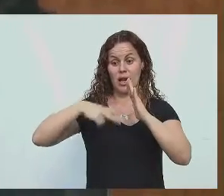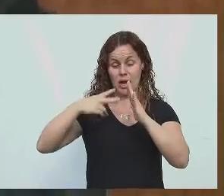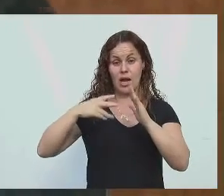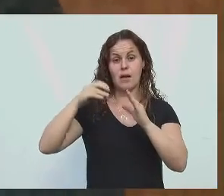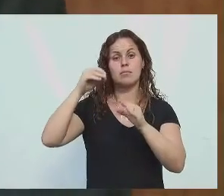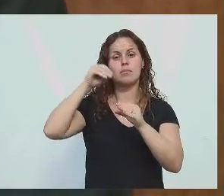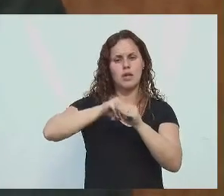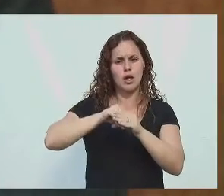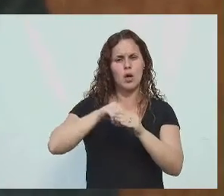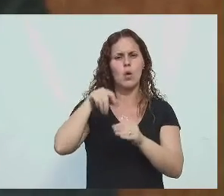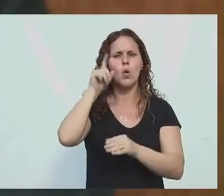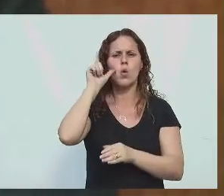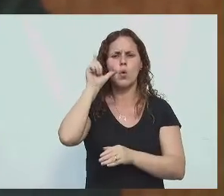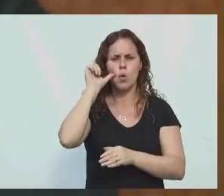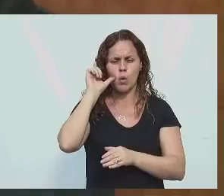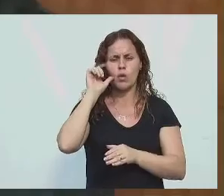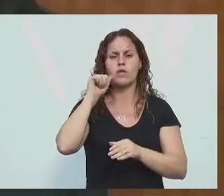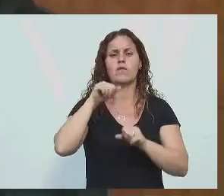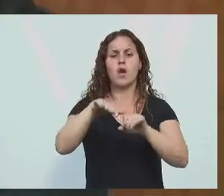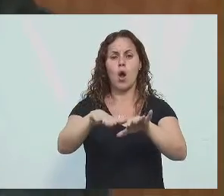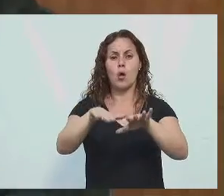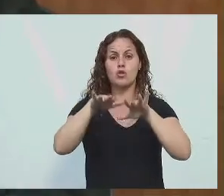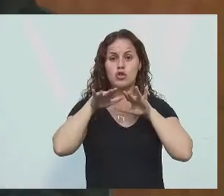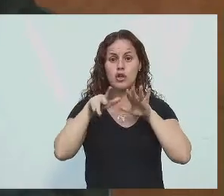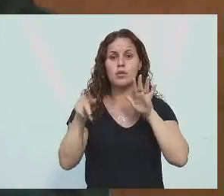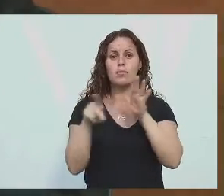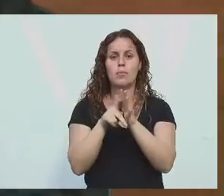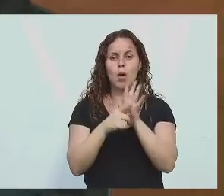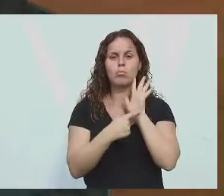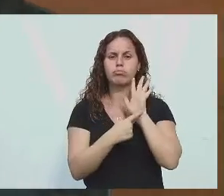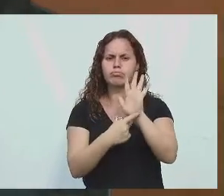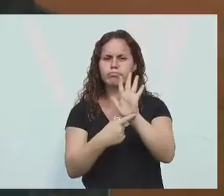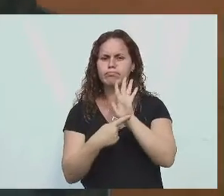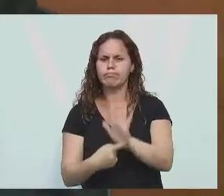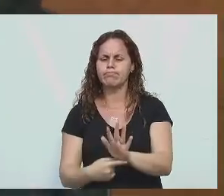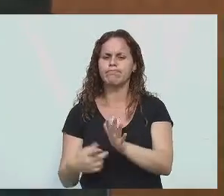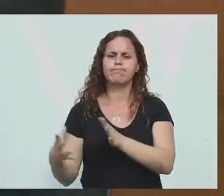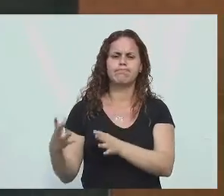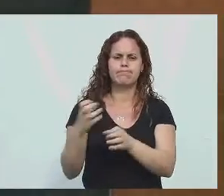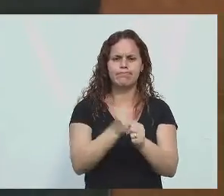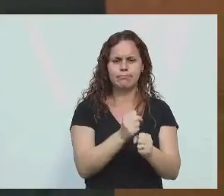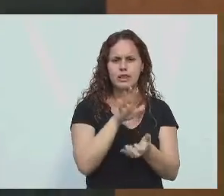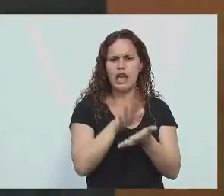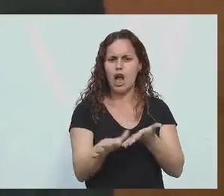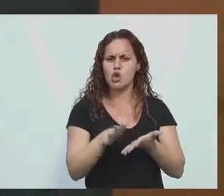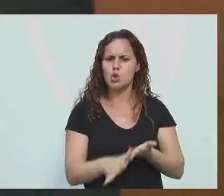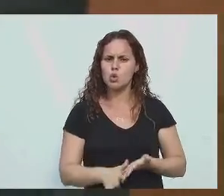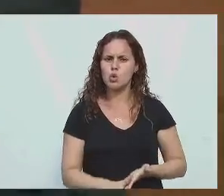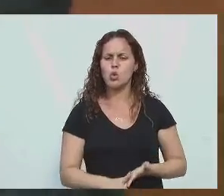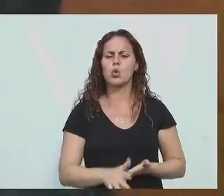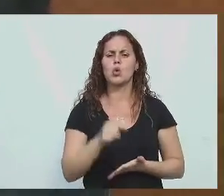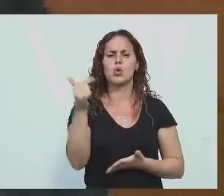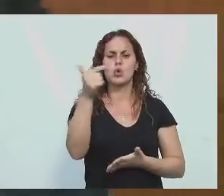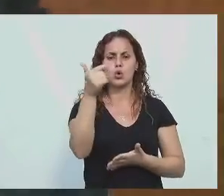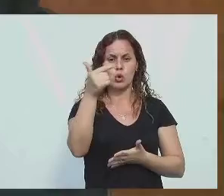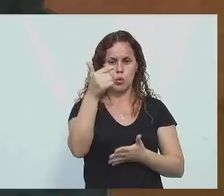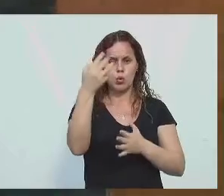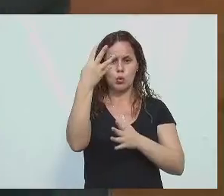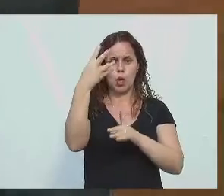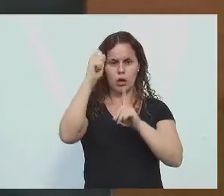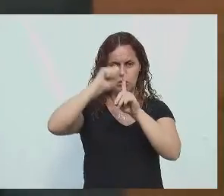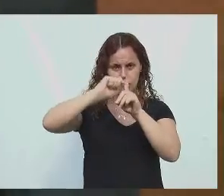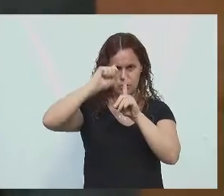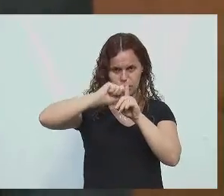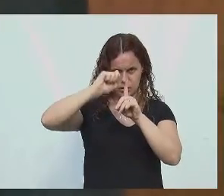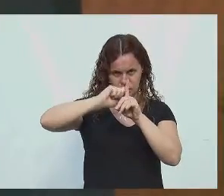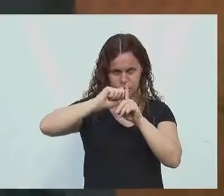a nossa audiência de prestação de contas do segundo quadrimestre. Foi aqui presidida com